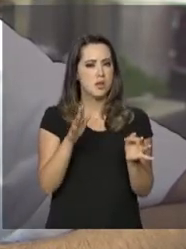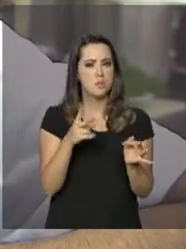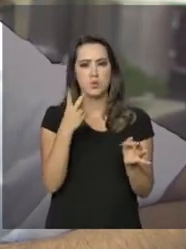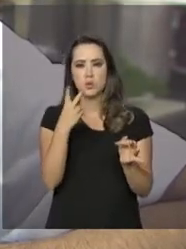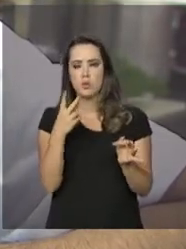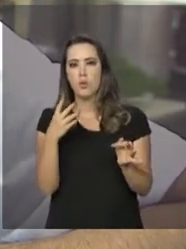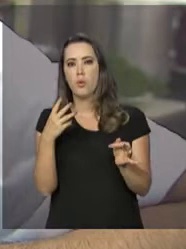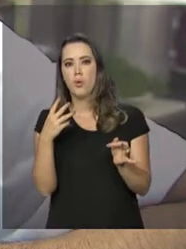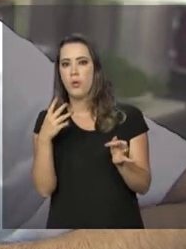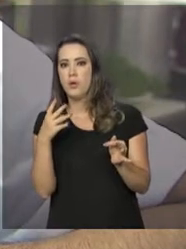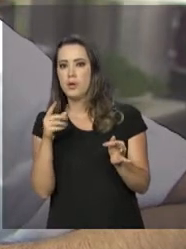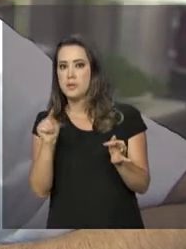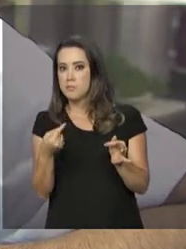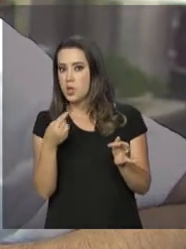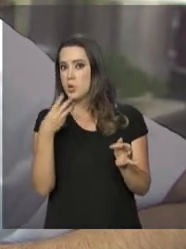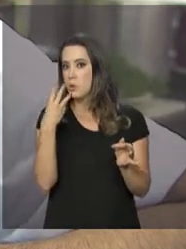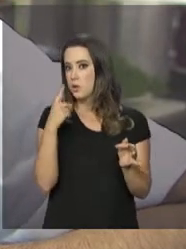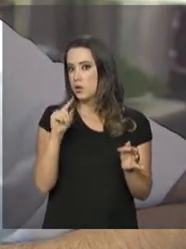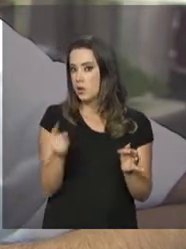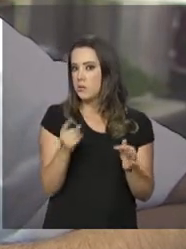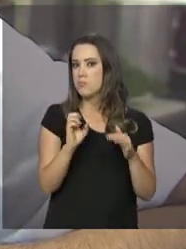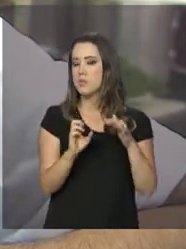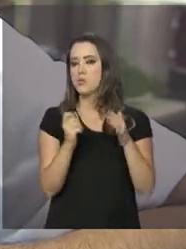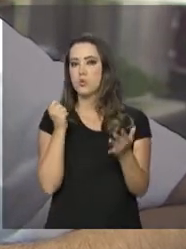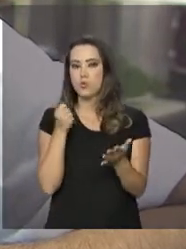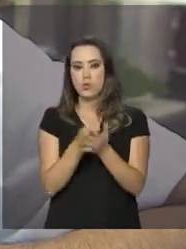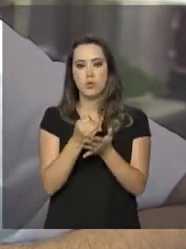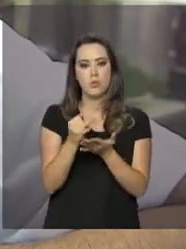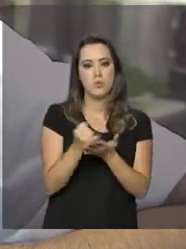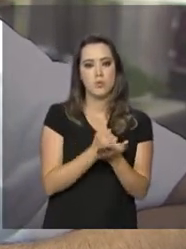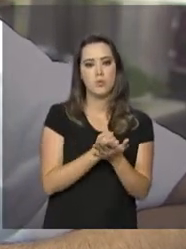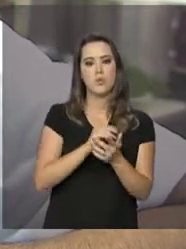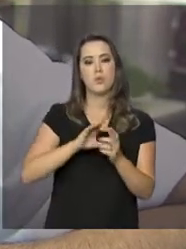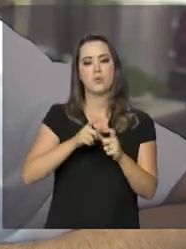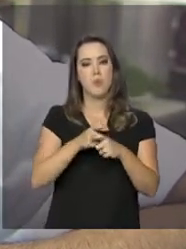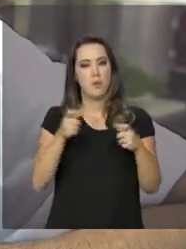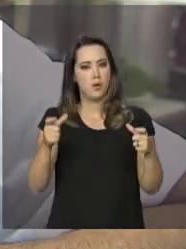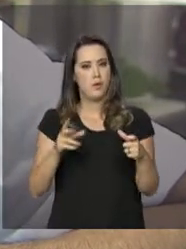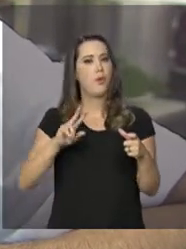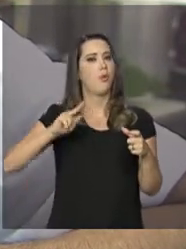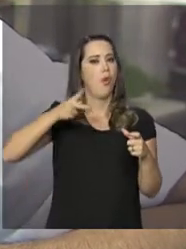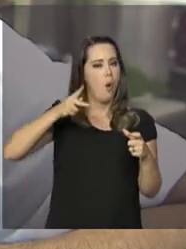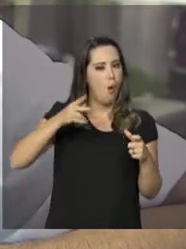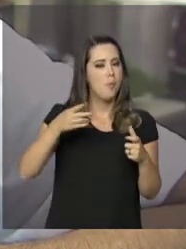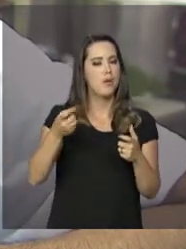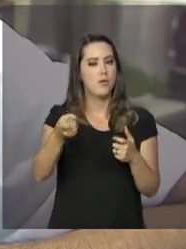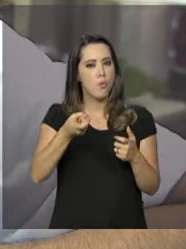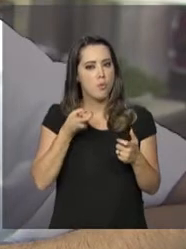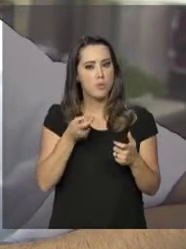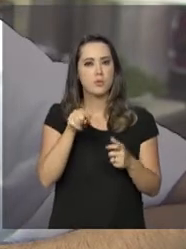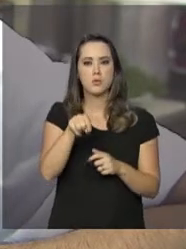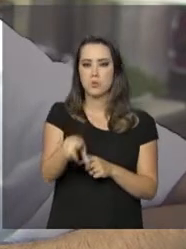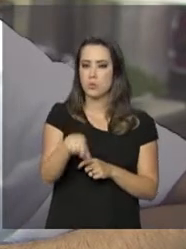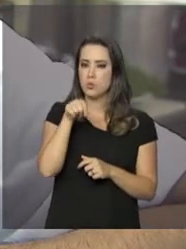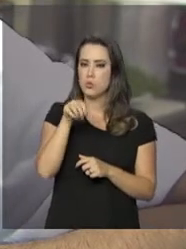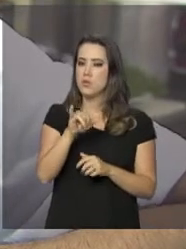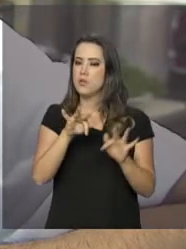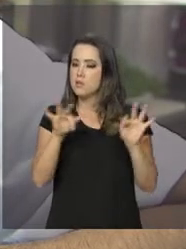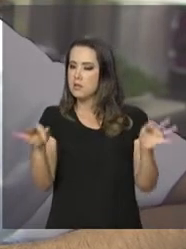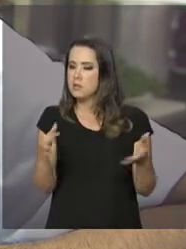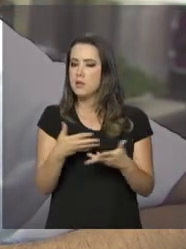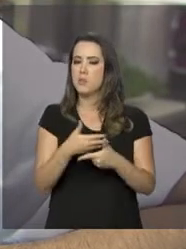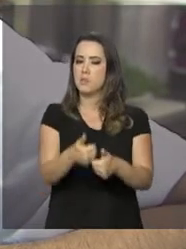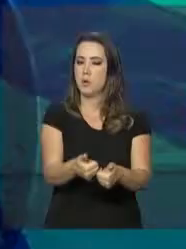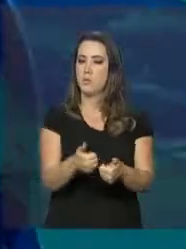2 e 3 mil se fosse uma grande empresa com certeza dobrar ou triplicar esse imposto então você optar pela simples é bem mais prática